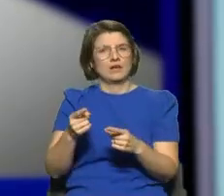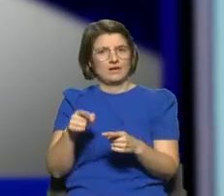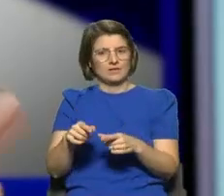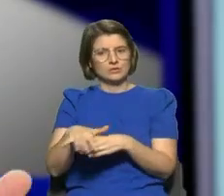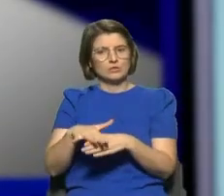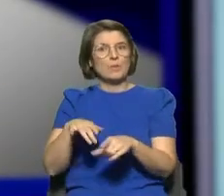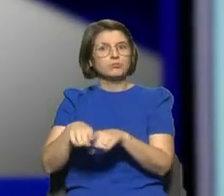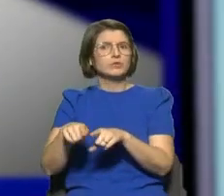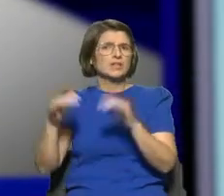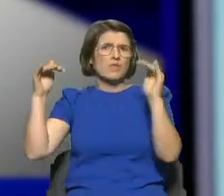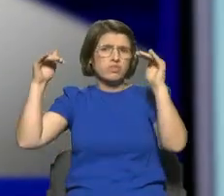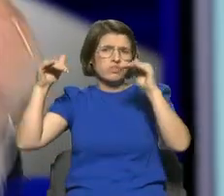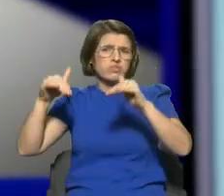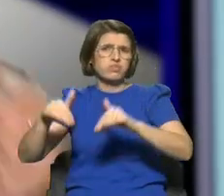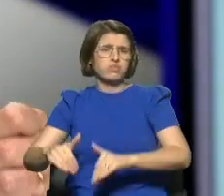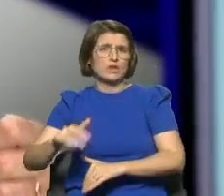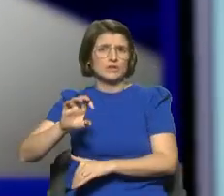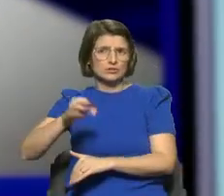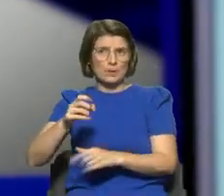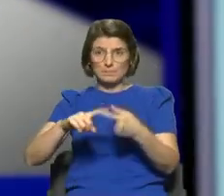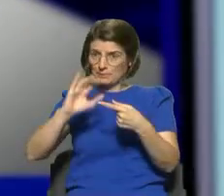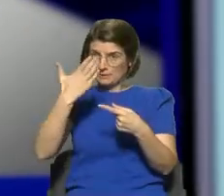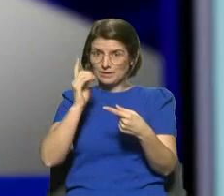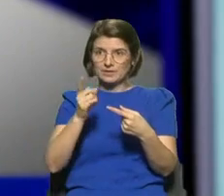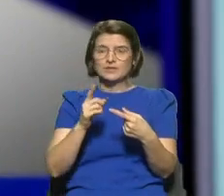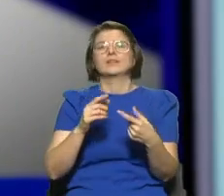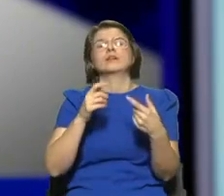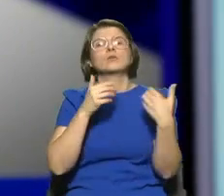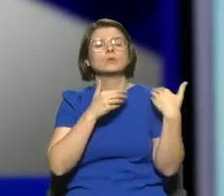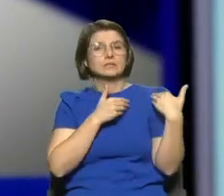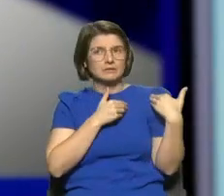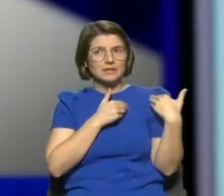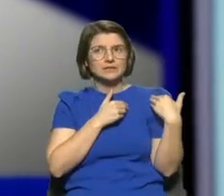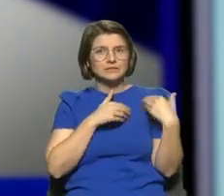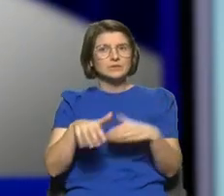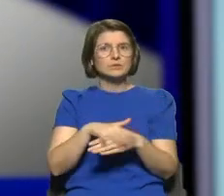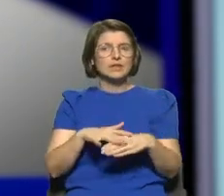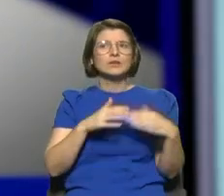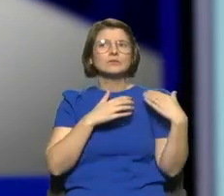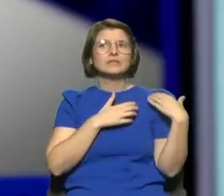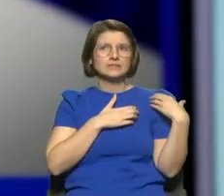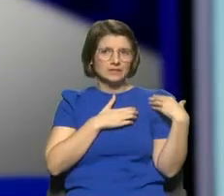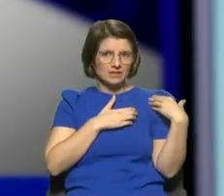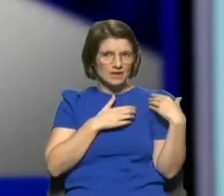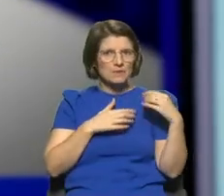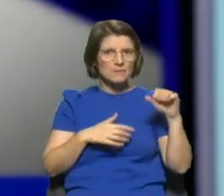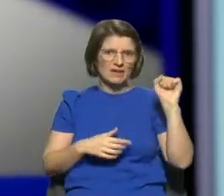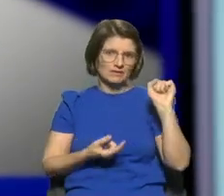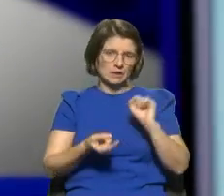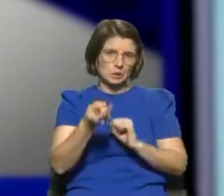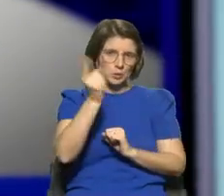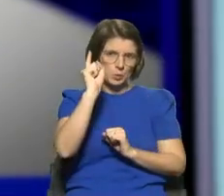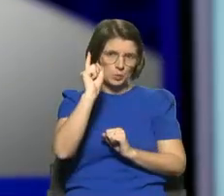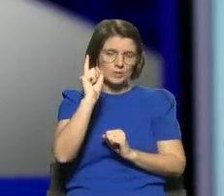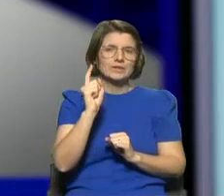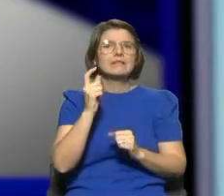da situação política que se vive na região primeira questão a responsabilidade de estarmos nesta situação não é do partido socialista